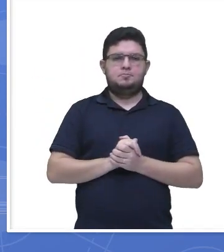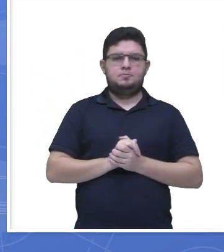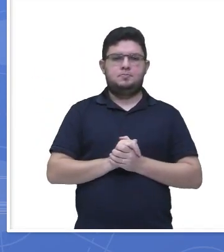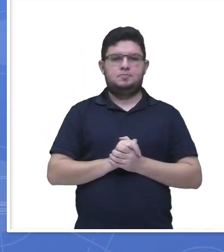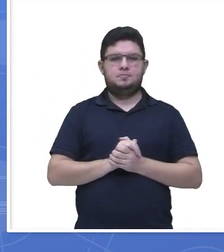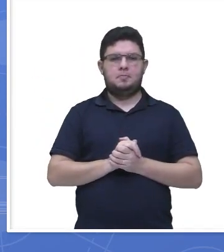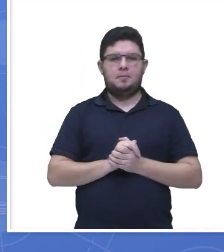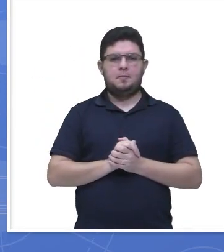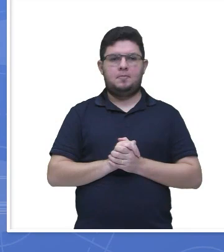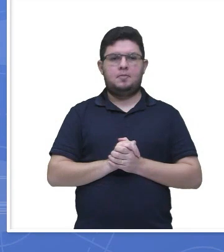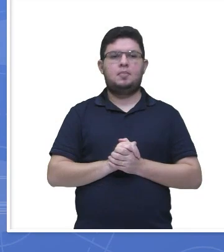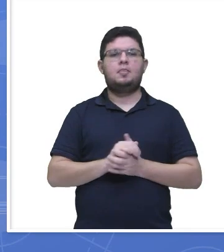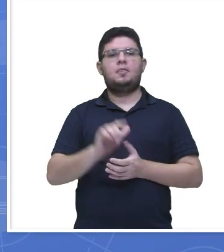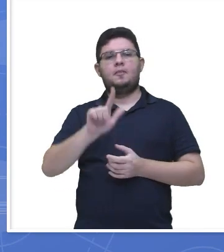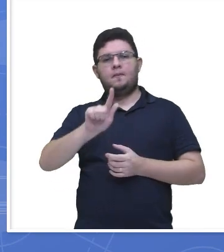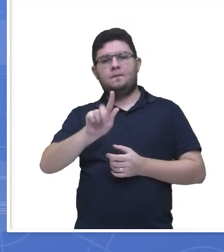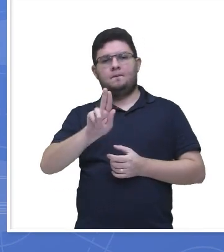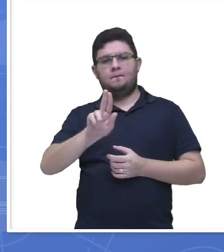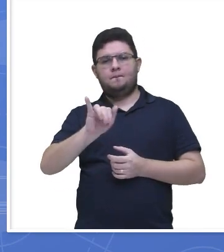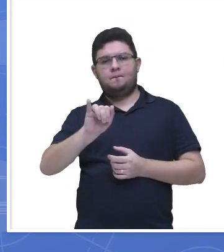alguém? Ó, o Guilherme,